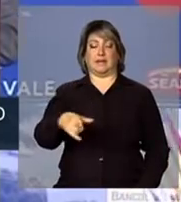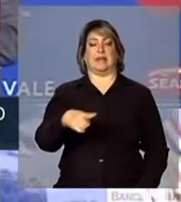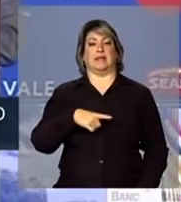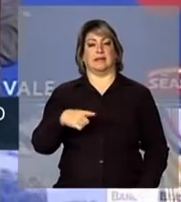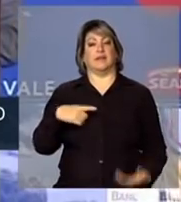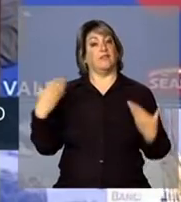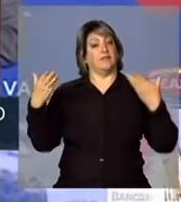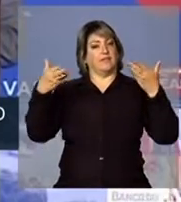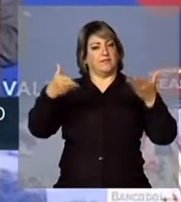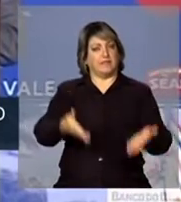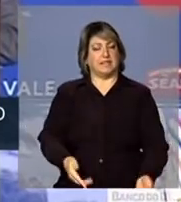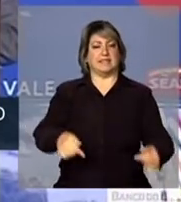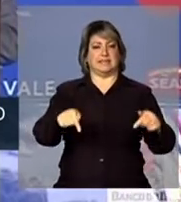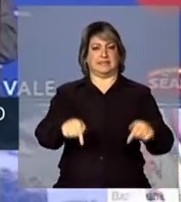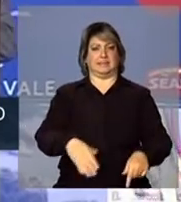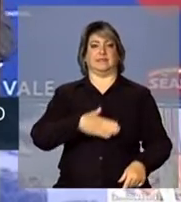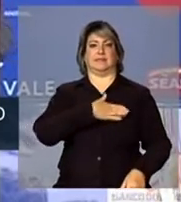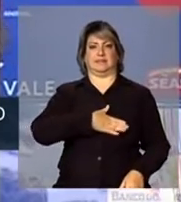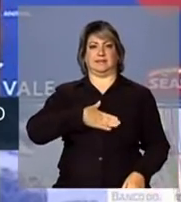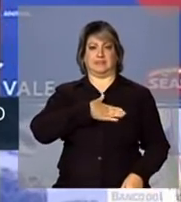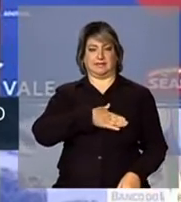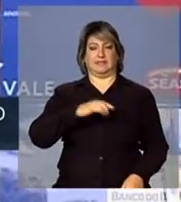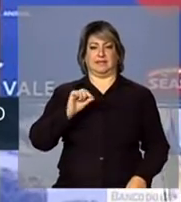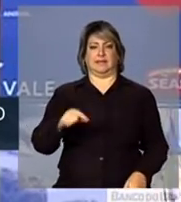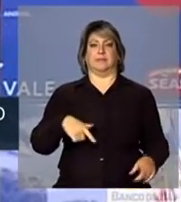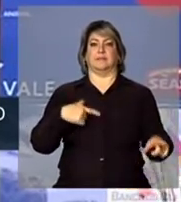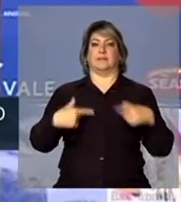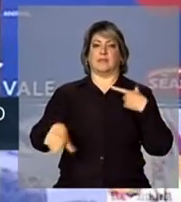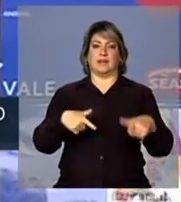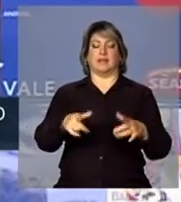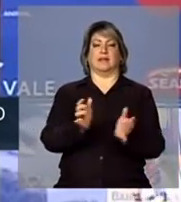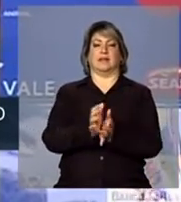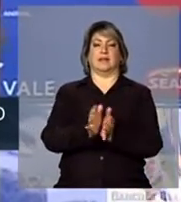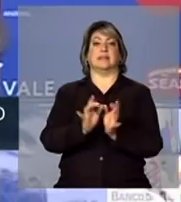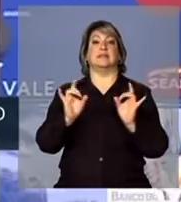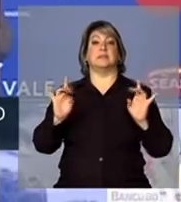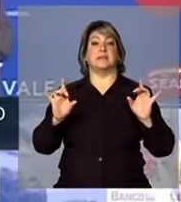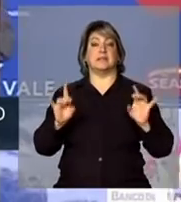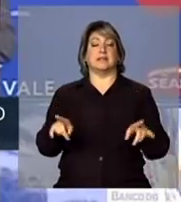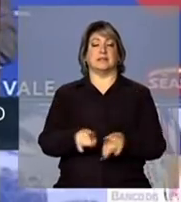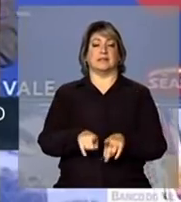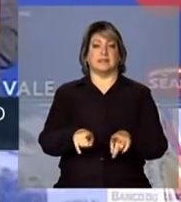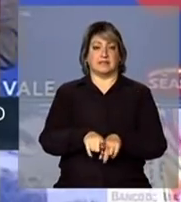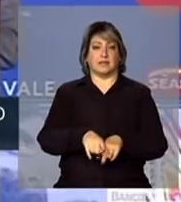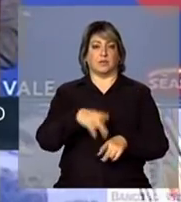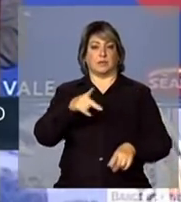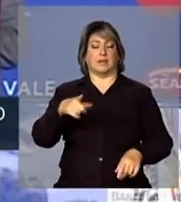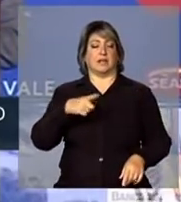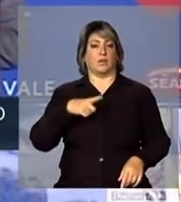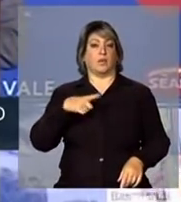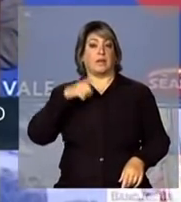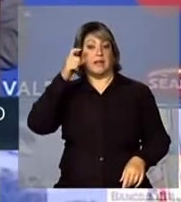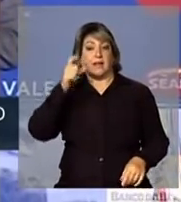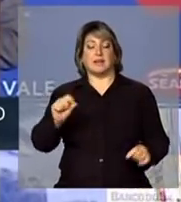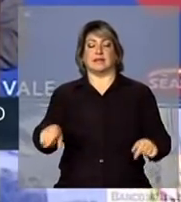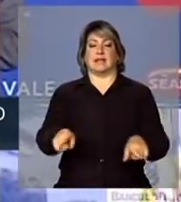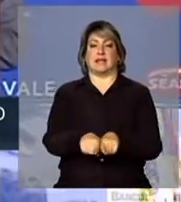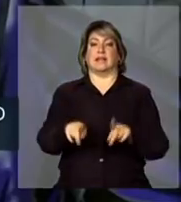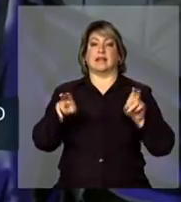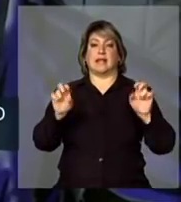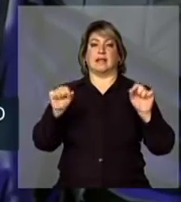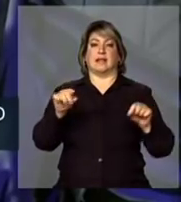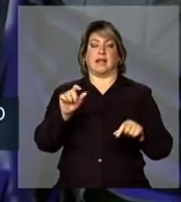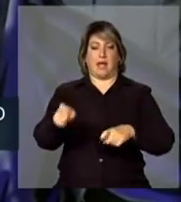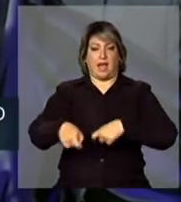o seu prestígio, do cargo que exerce, e, especialmente, o seu interesse pelo tema do